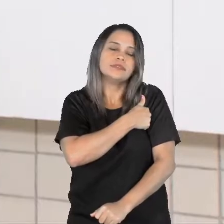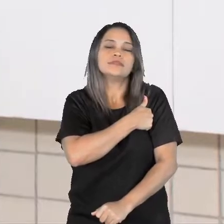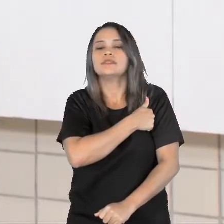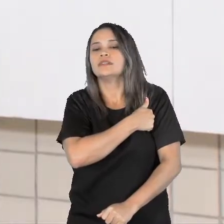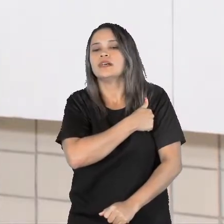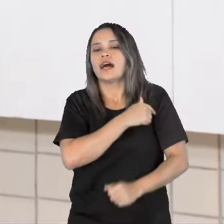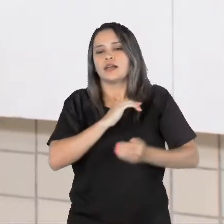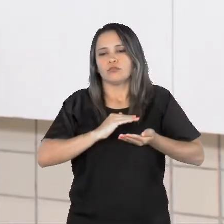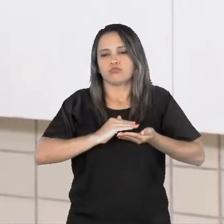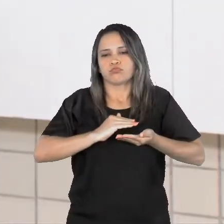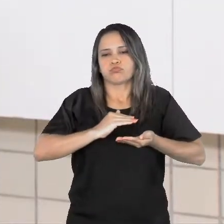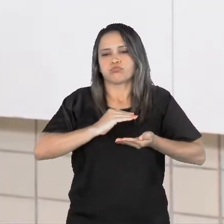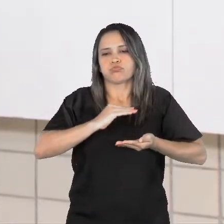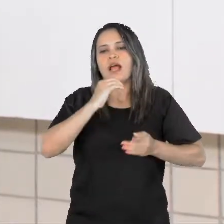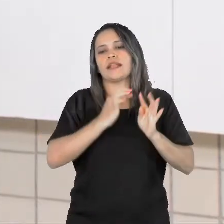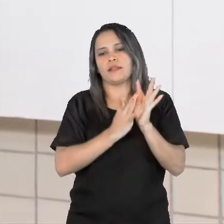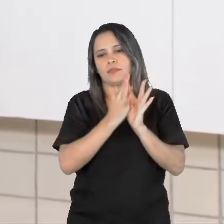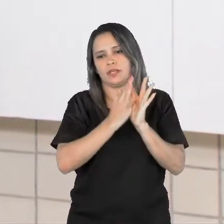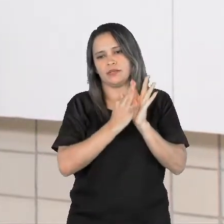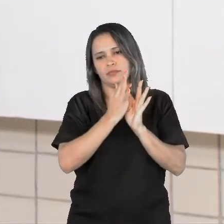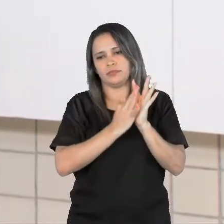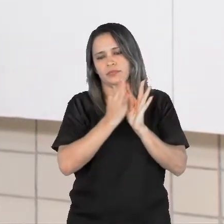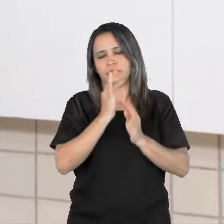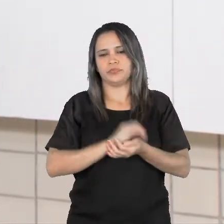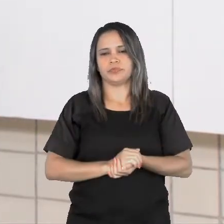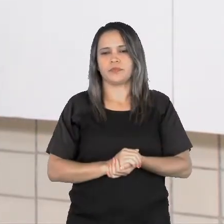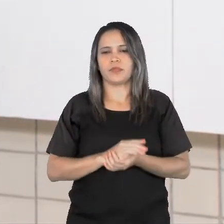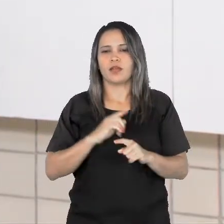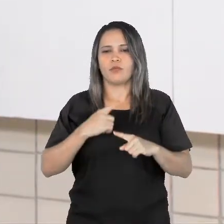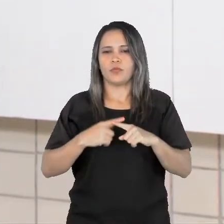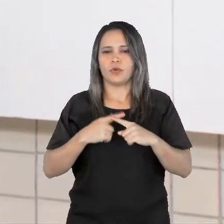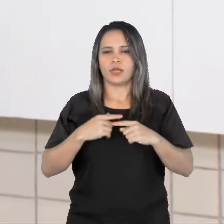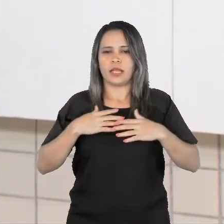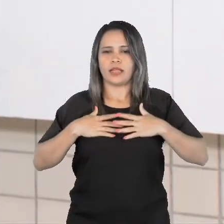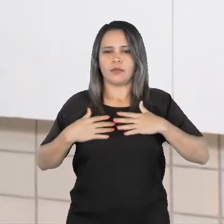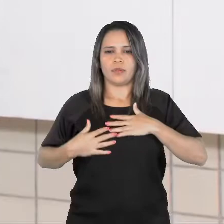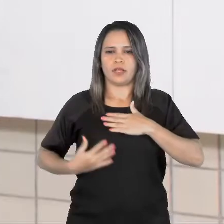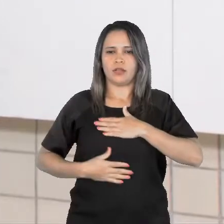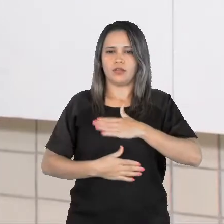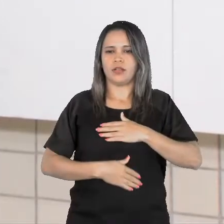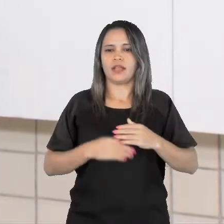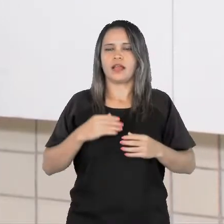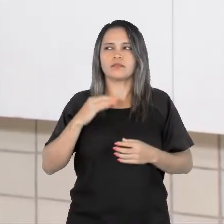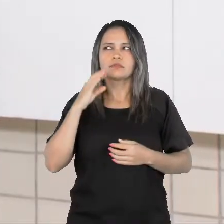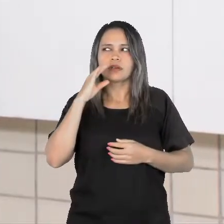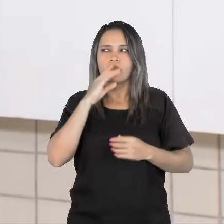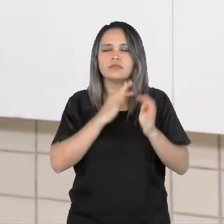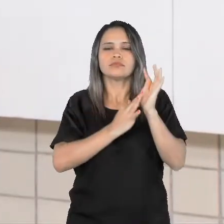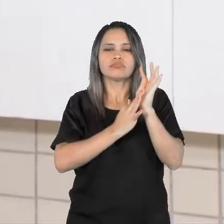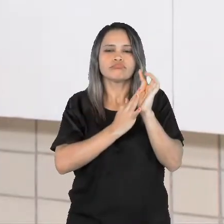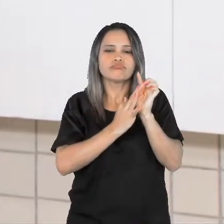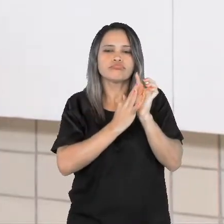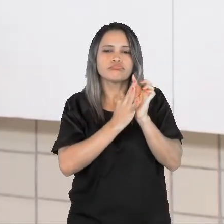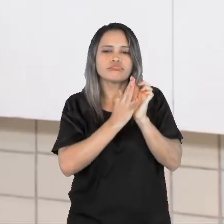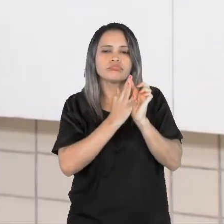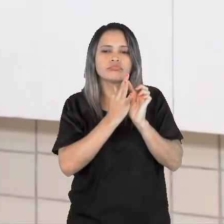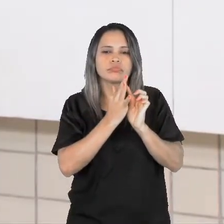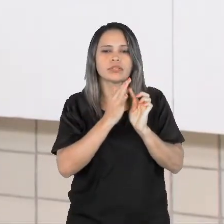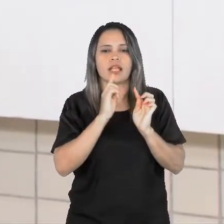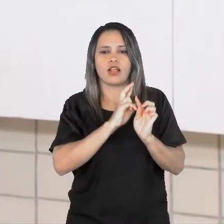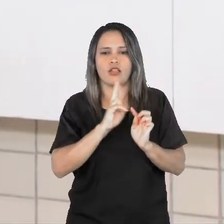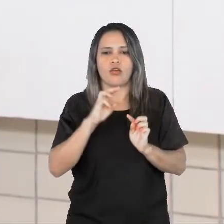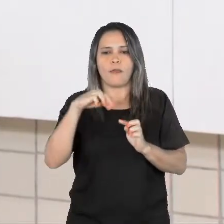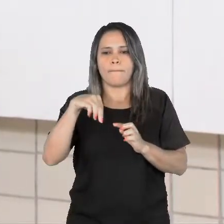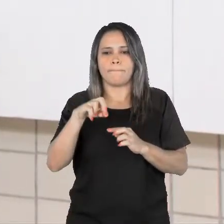media a temperatura, porque a temperatura que está no nosso corpo ia aquecendo lá o termômetro, né, o líquido, aquele líquido chamado de